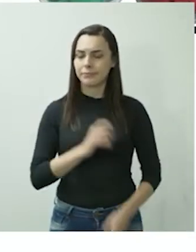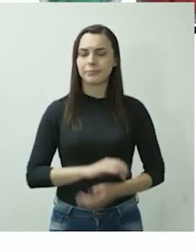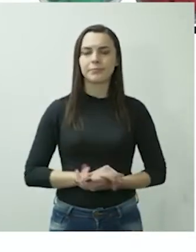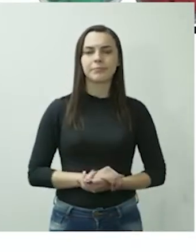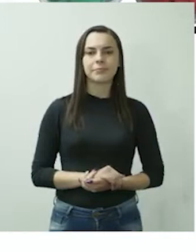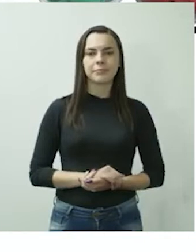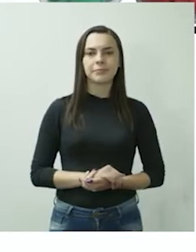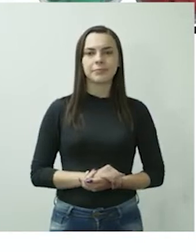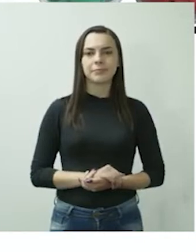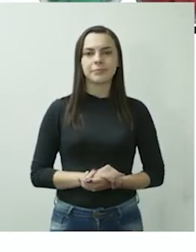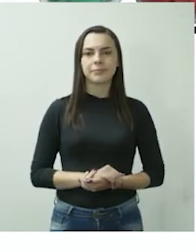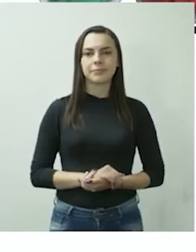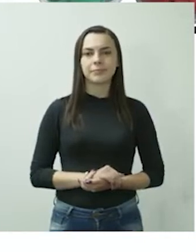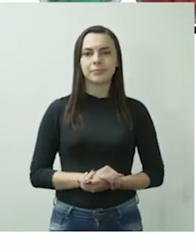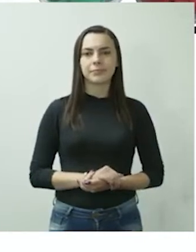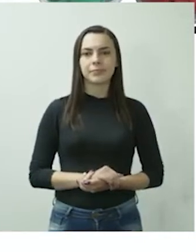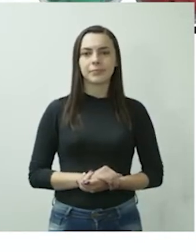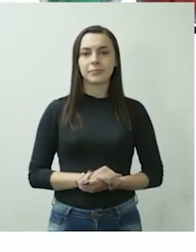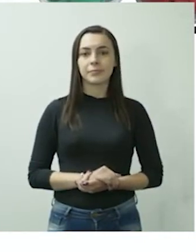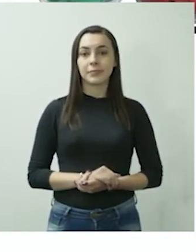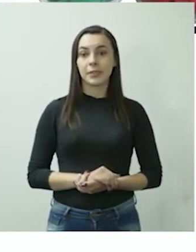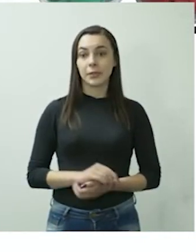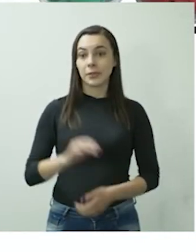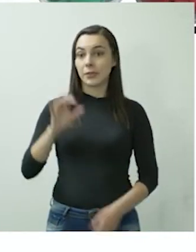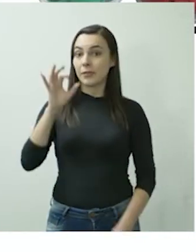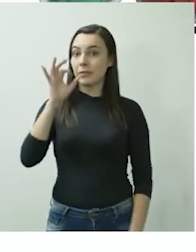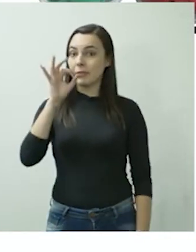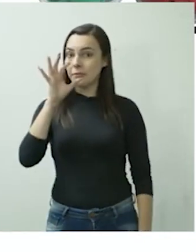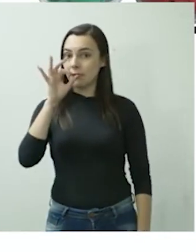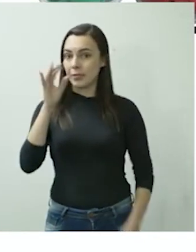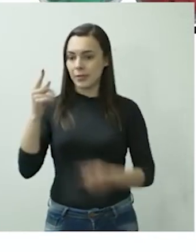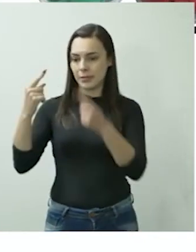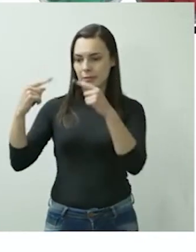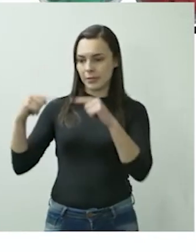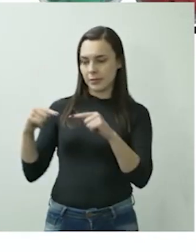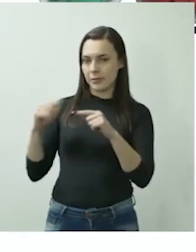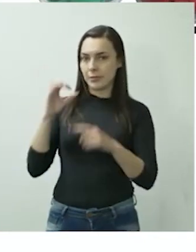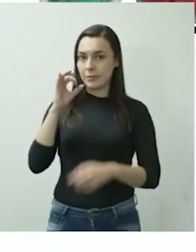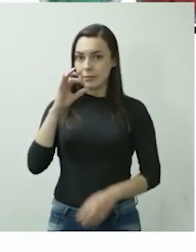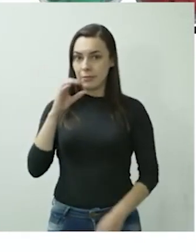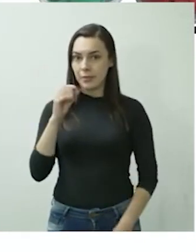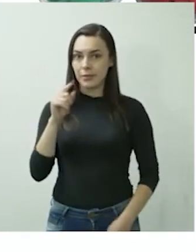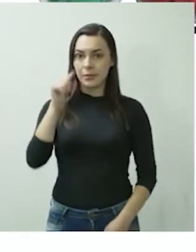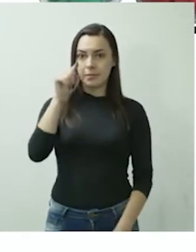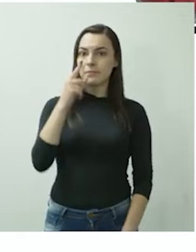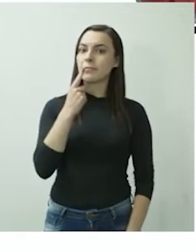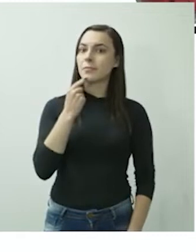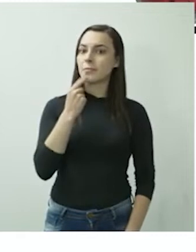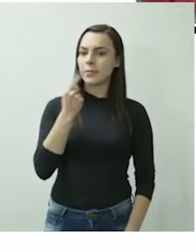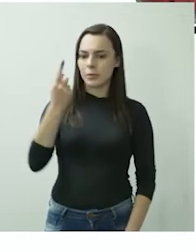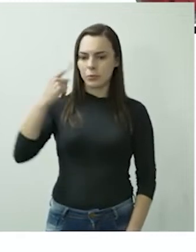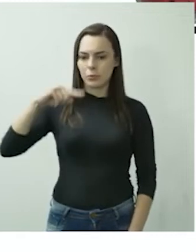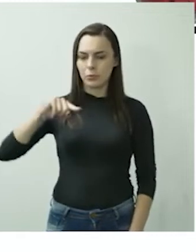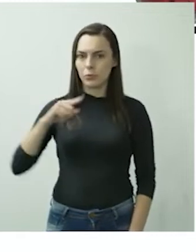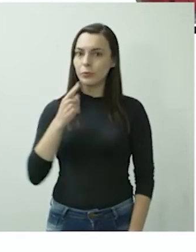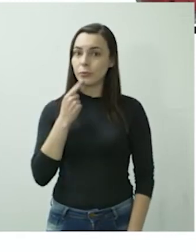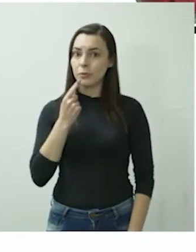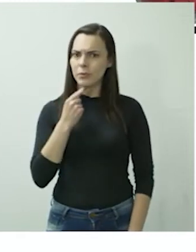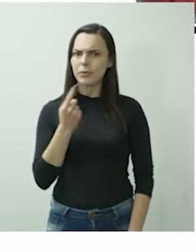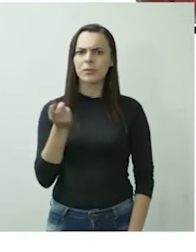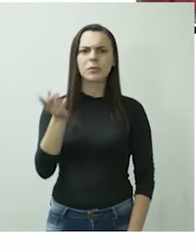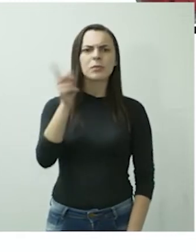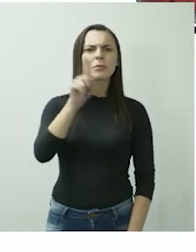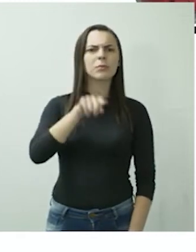vermelhas. Olha só, verde embaixo de verde, vermelho embaixo de vermelho. E o próximo é o